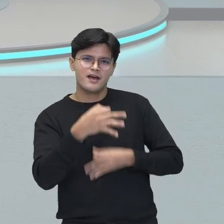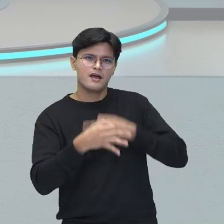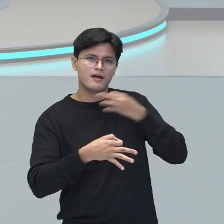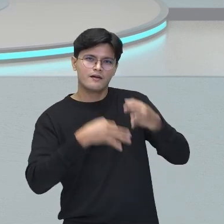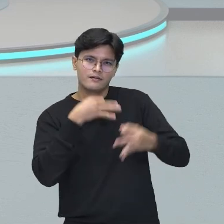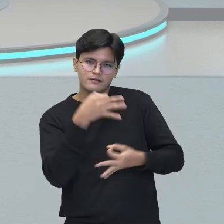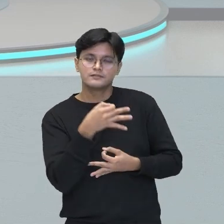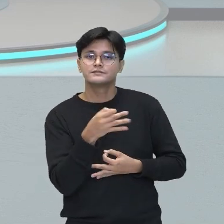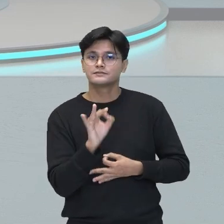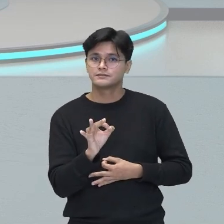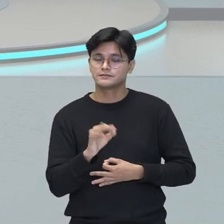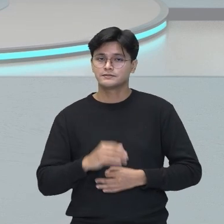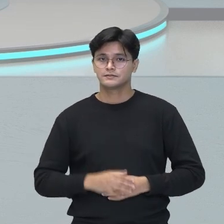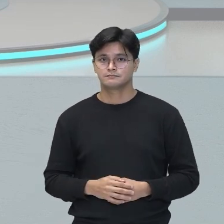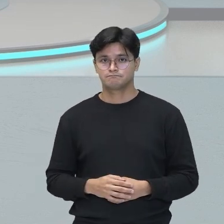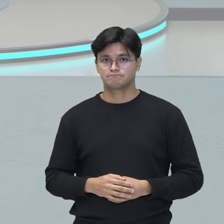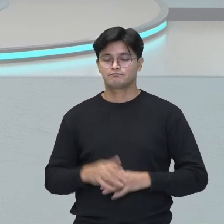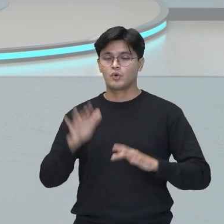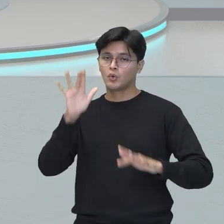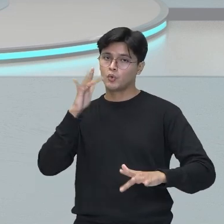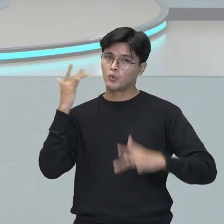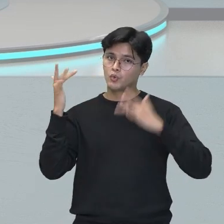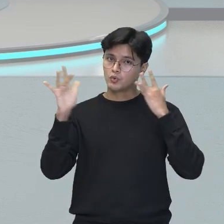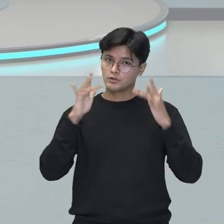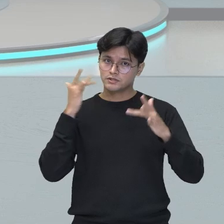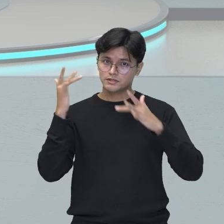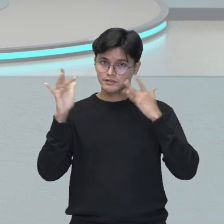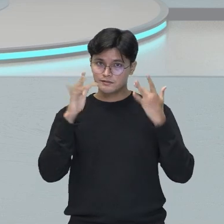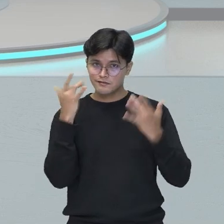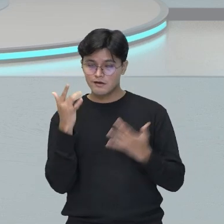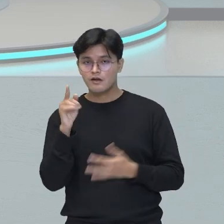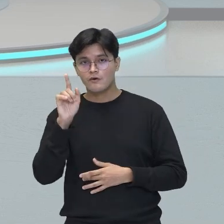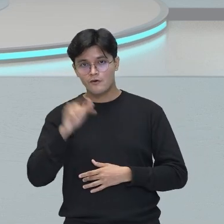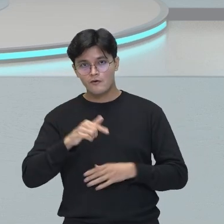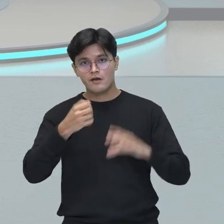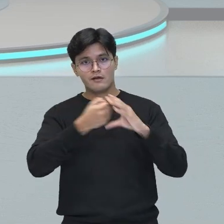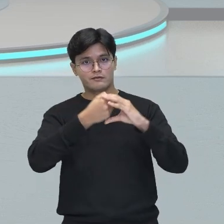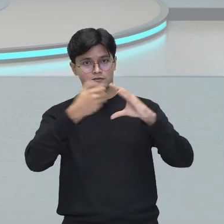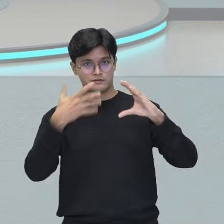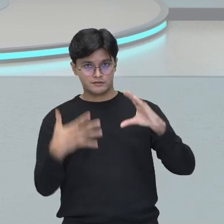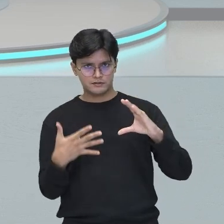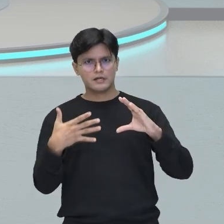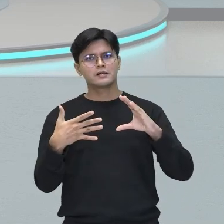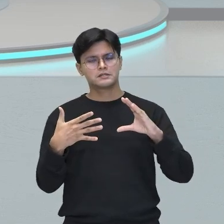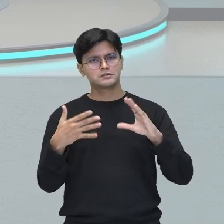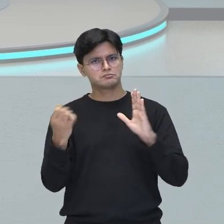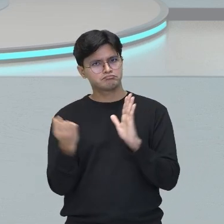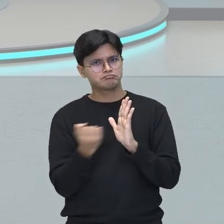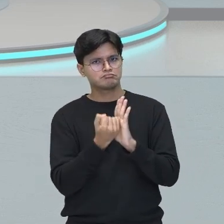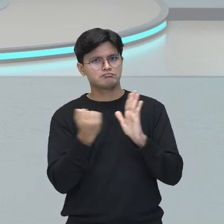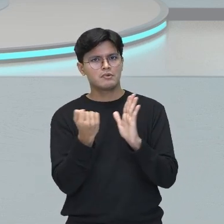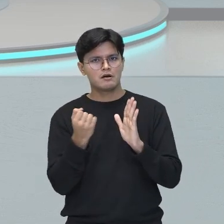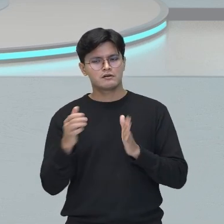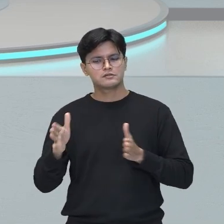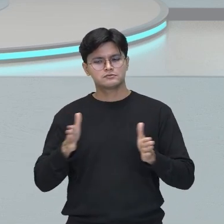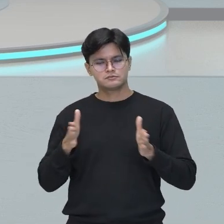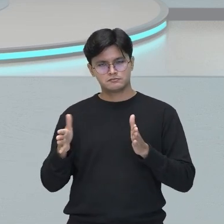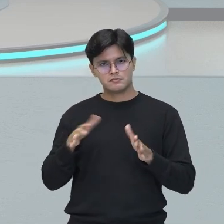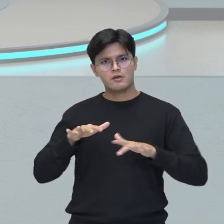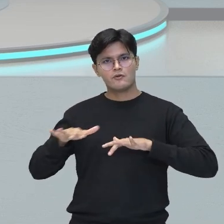satíricos o teatro que é uma característica né bem marcante aqui deste